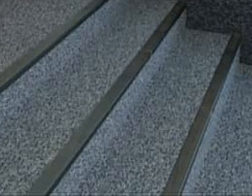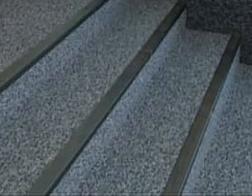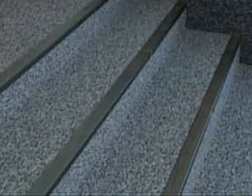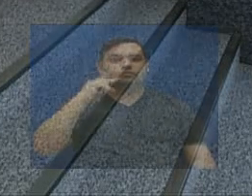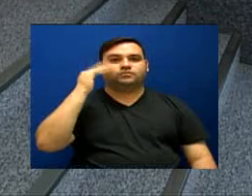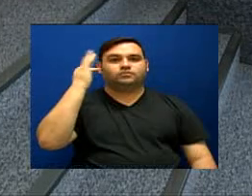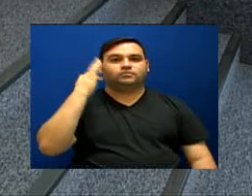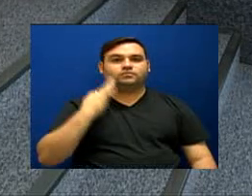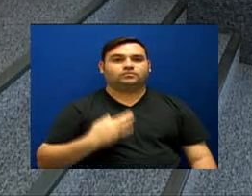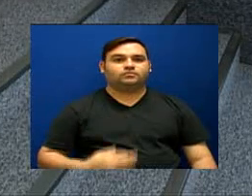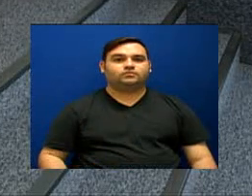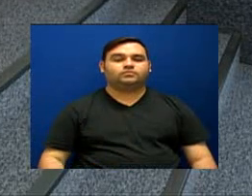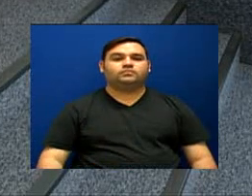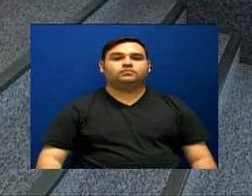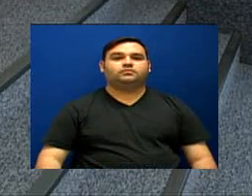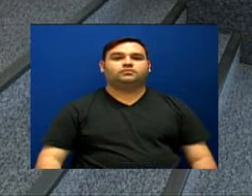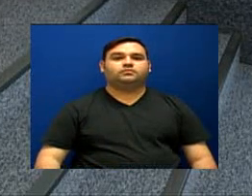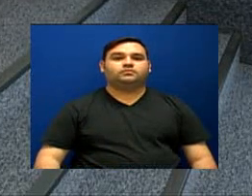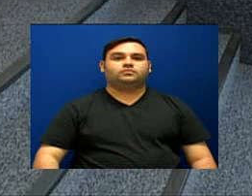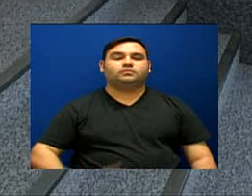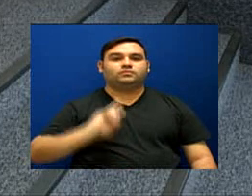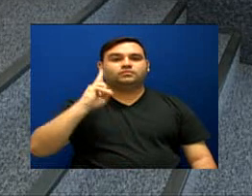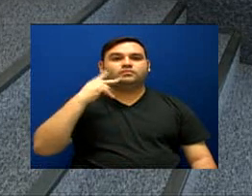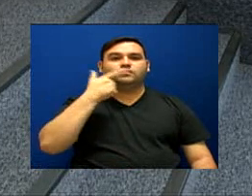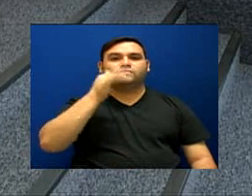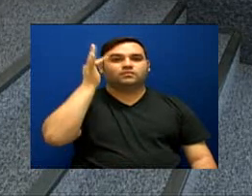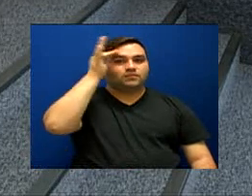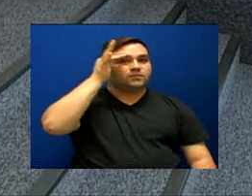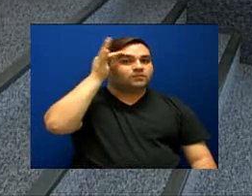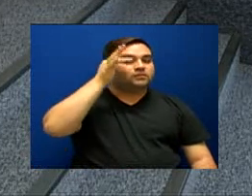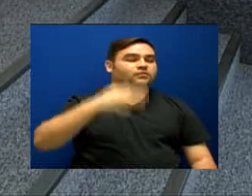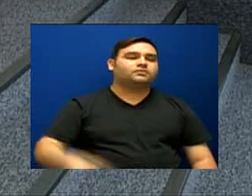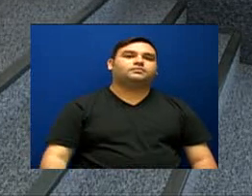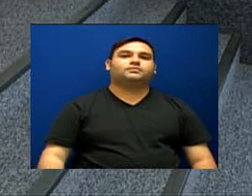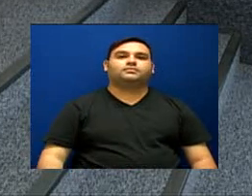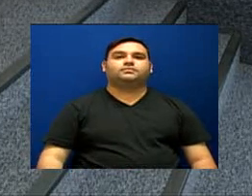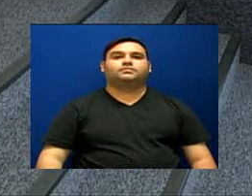Vereadora Fernanda Garcia. Vereador Fausto Pérez.